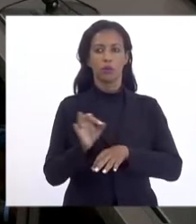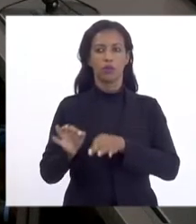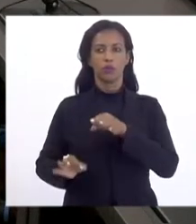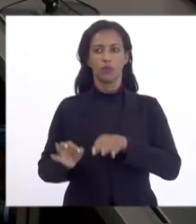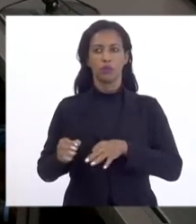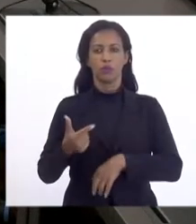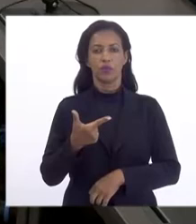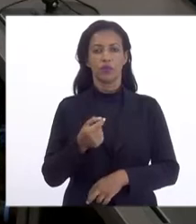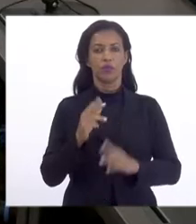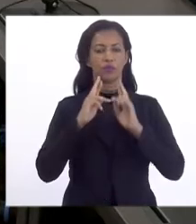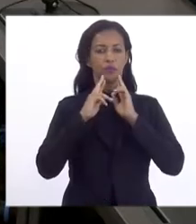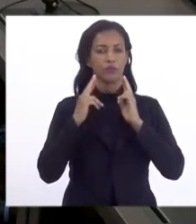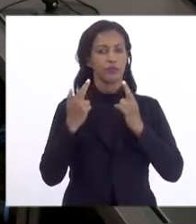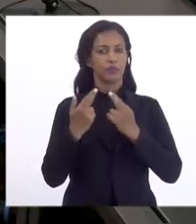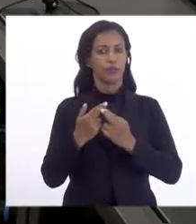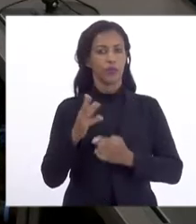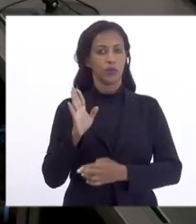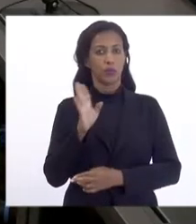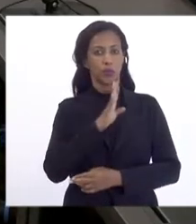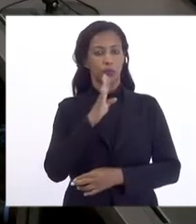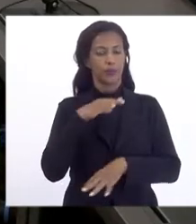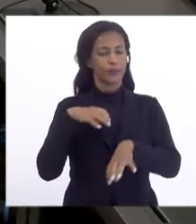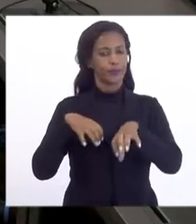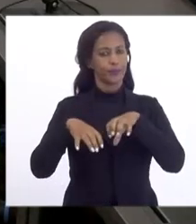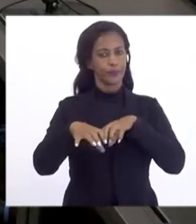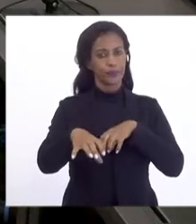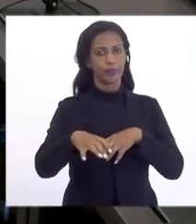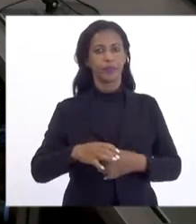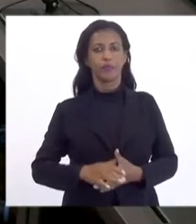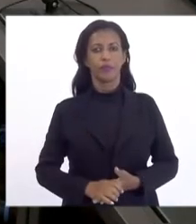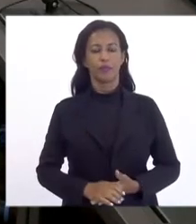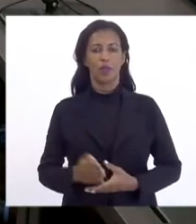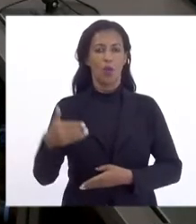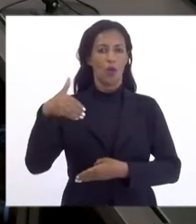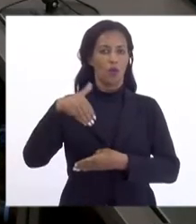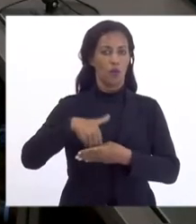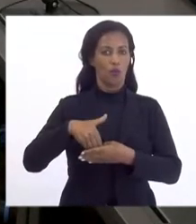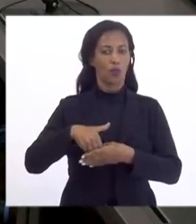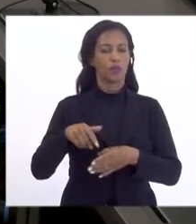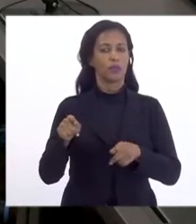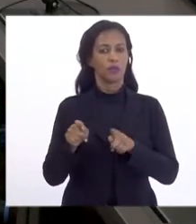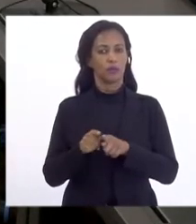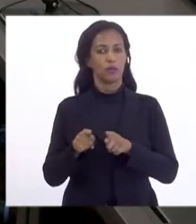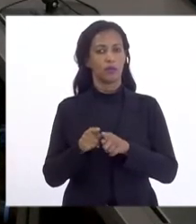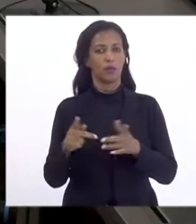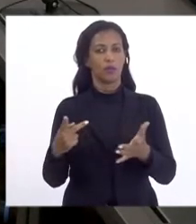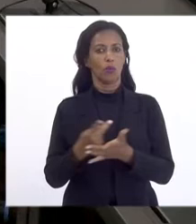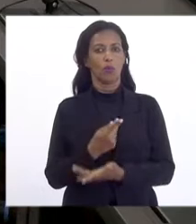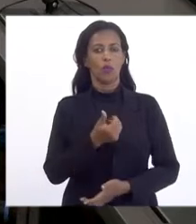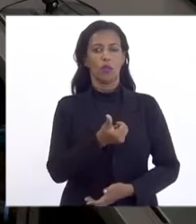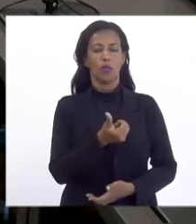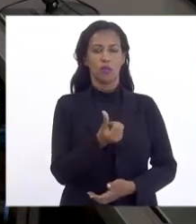reunião extraordinária semipresencial. Votação presencial e eletrônica será realizada no dia